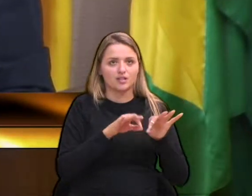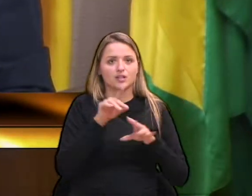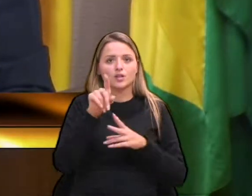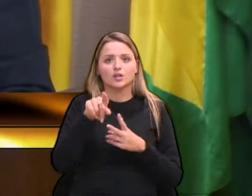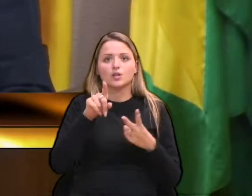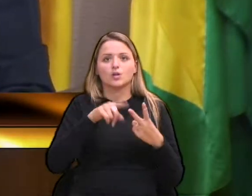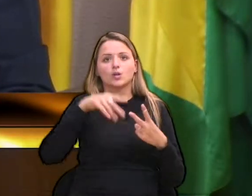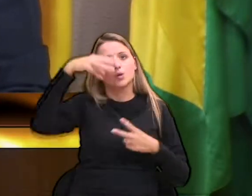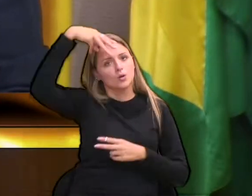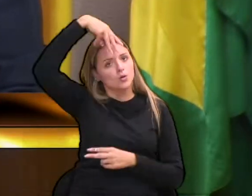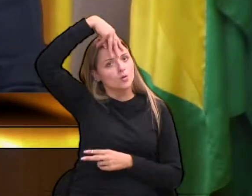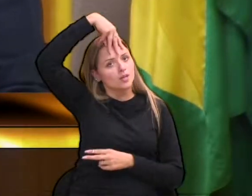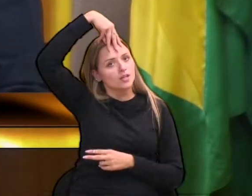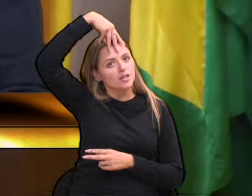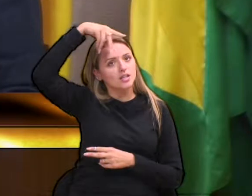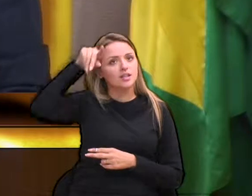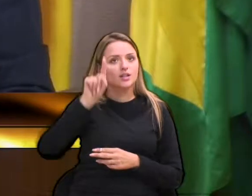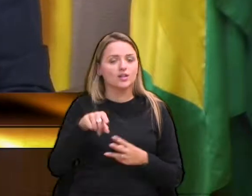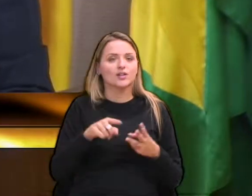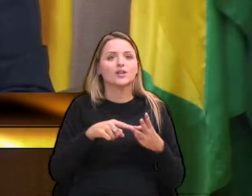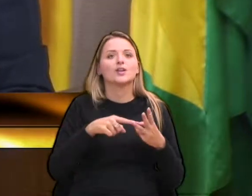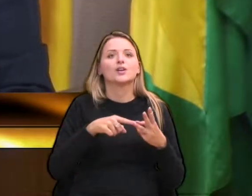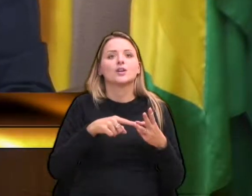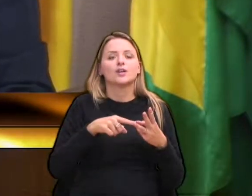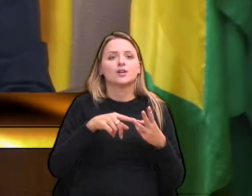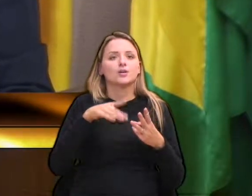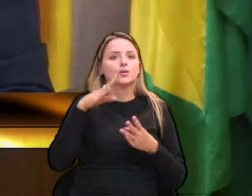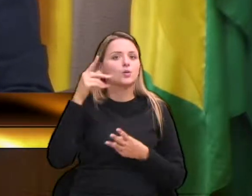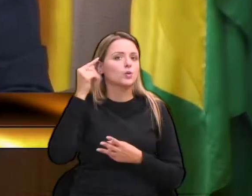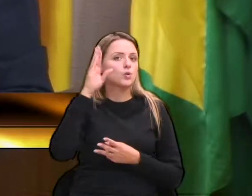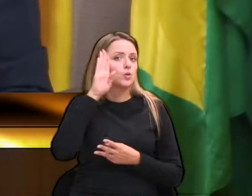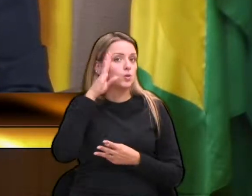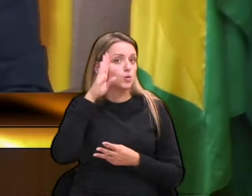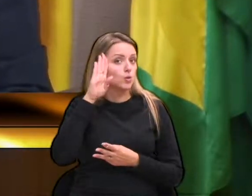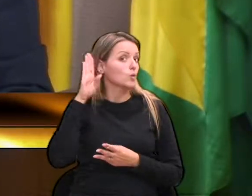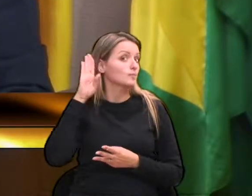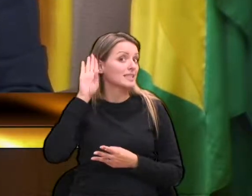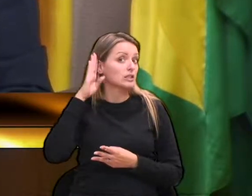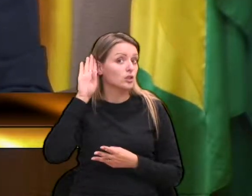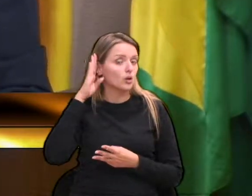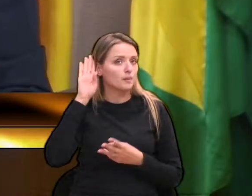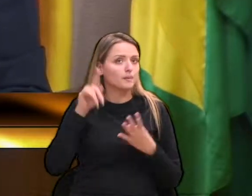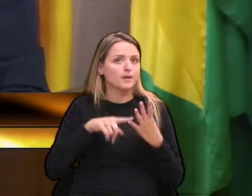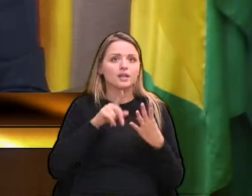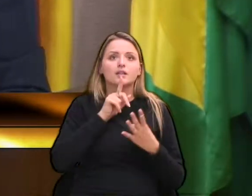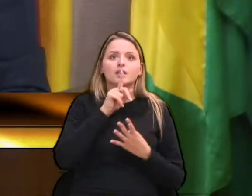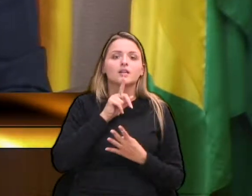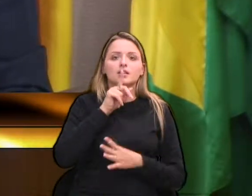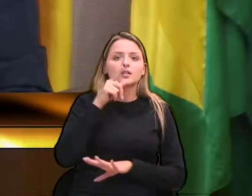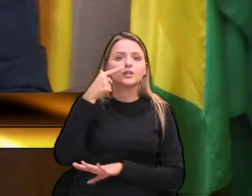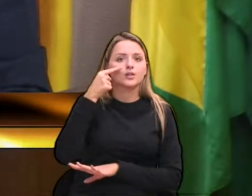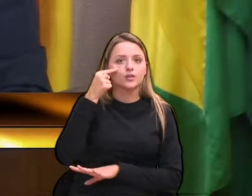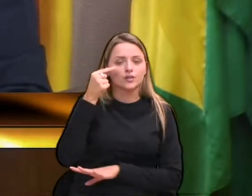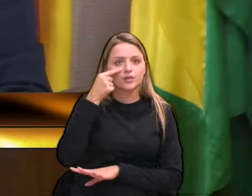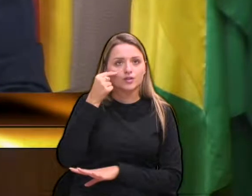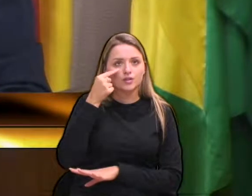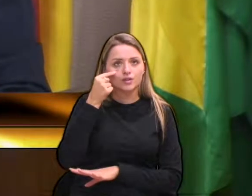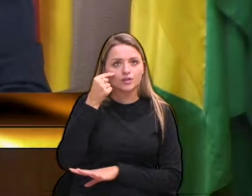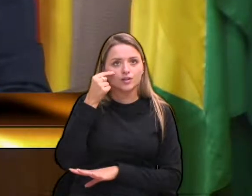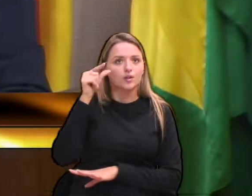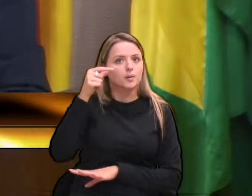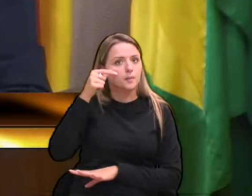Kiko Girardi, Tomé Meneguzzi, Ediloy Frisso,